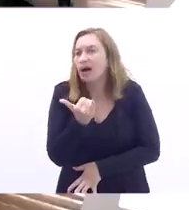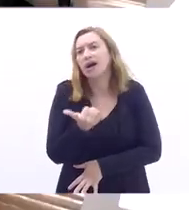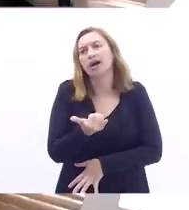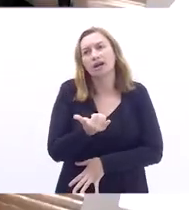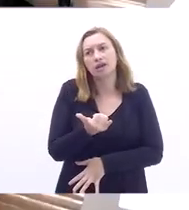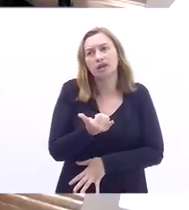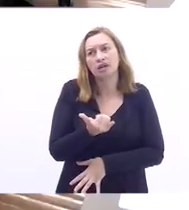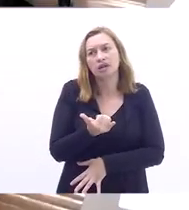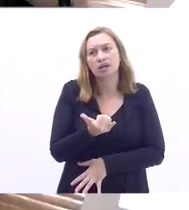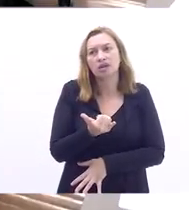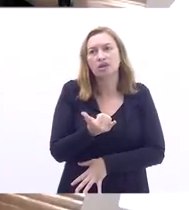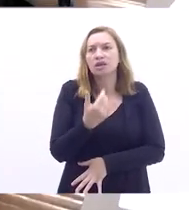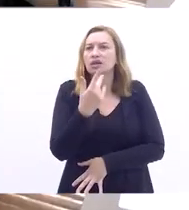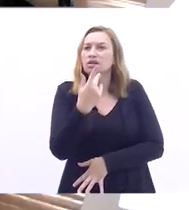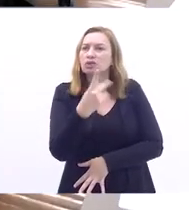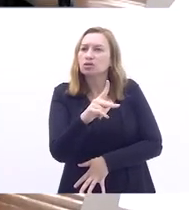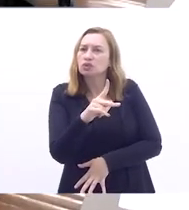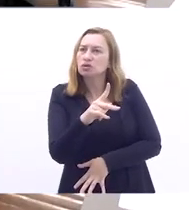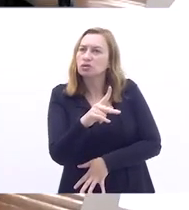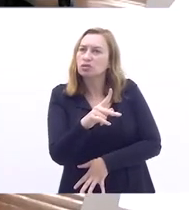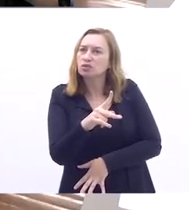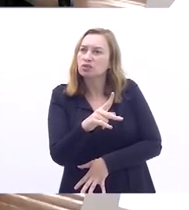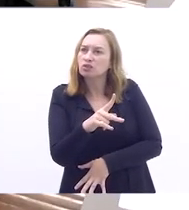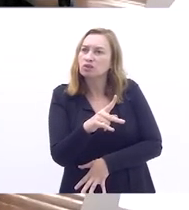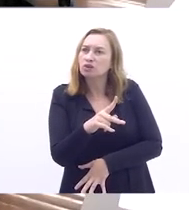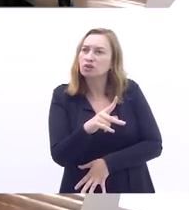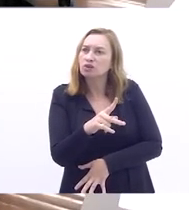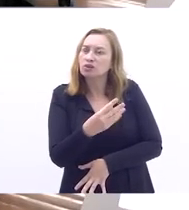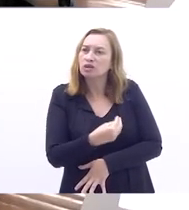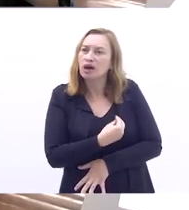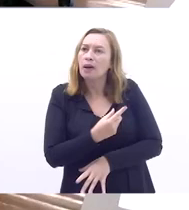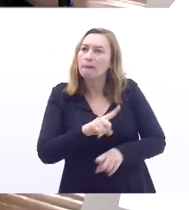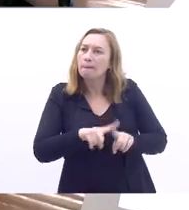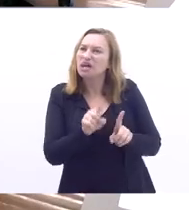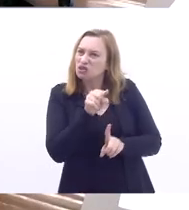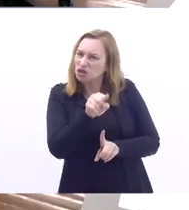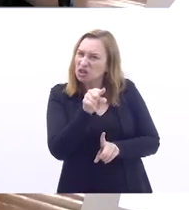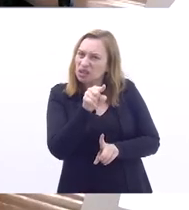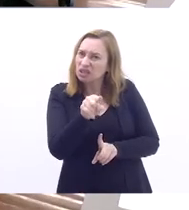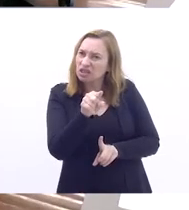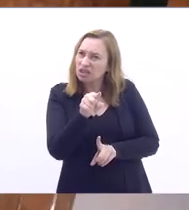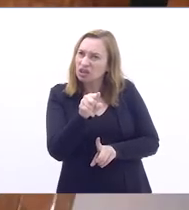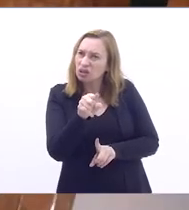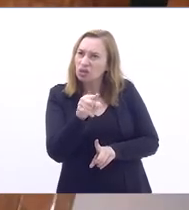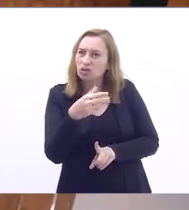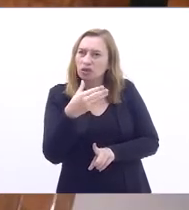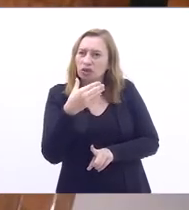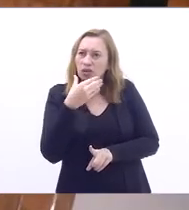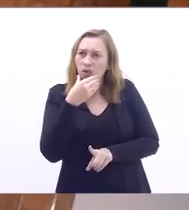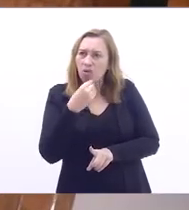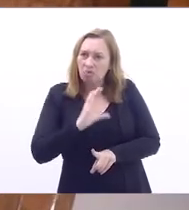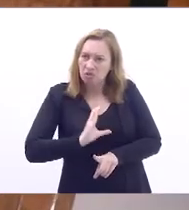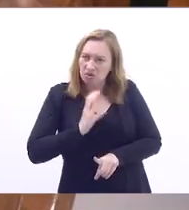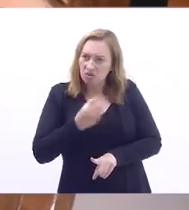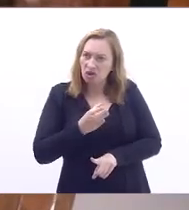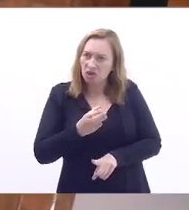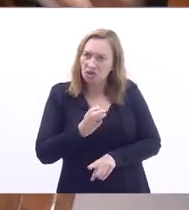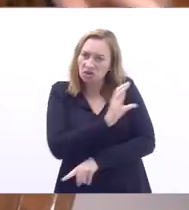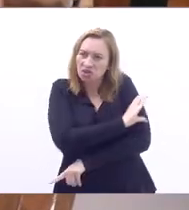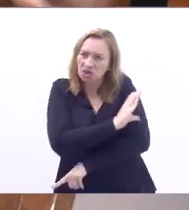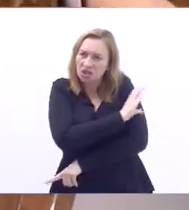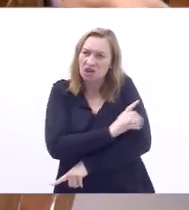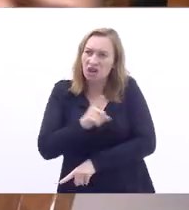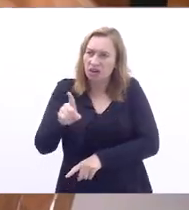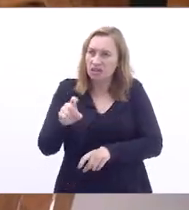aqui a sua particularidade Mas você é um cabra macho de Campos meus que aqui na